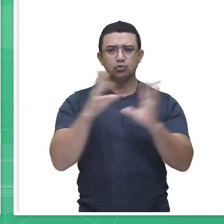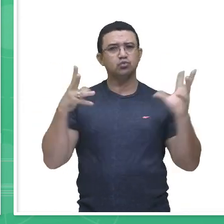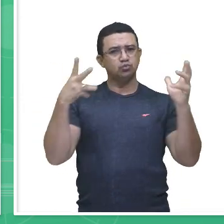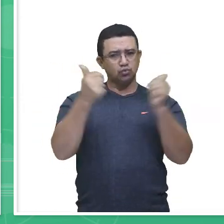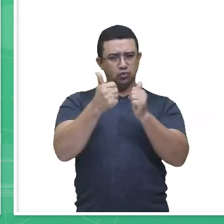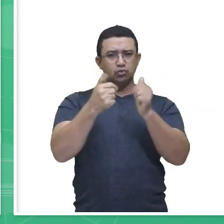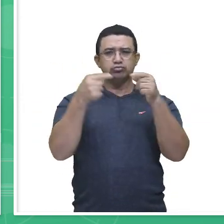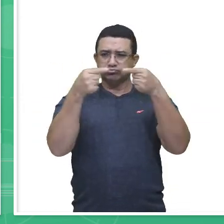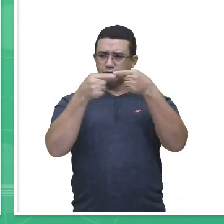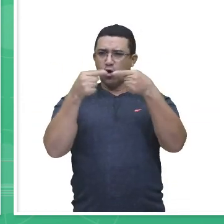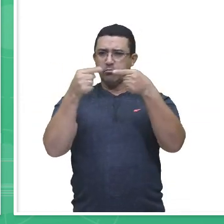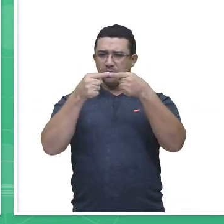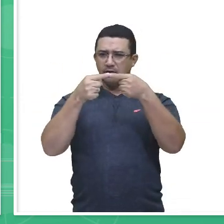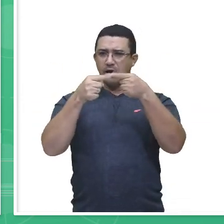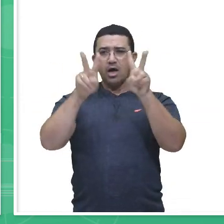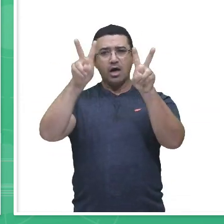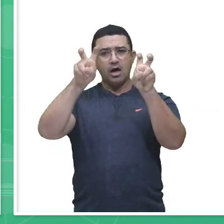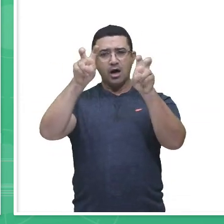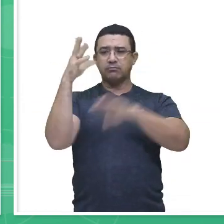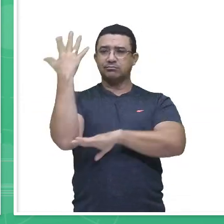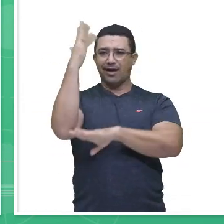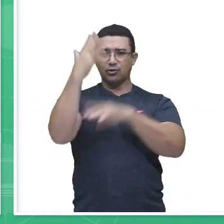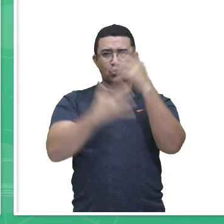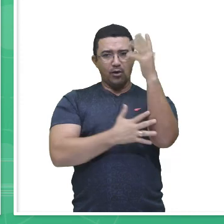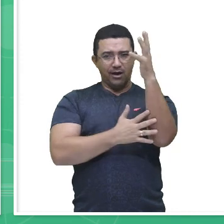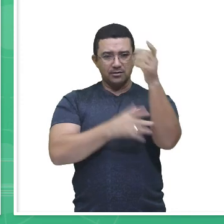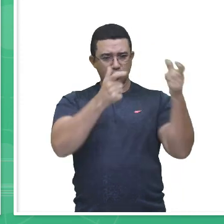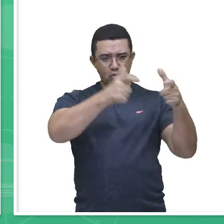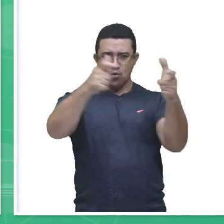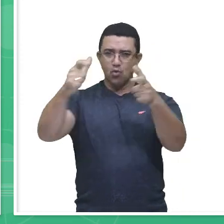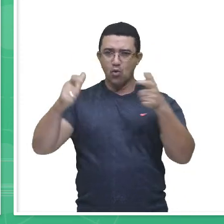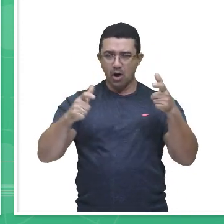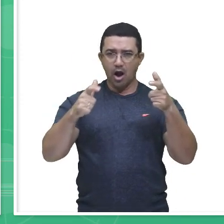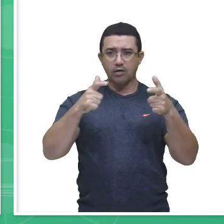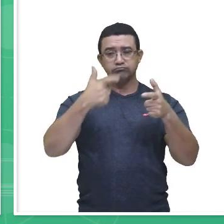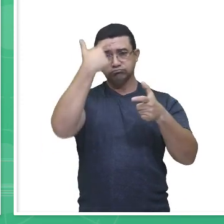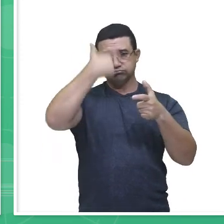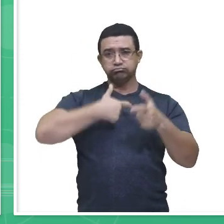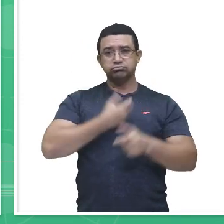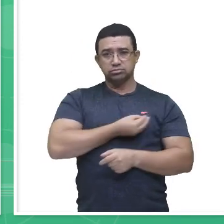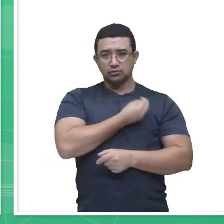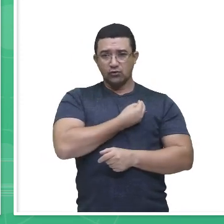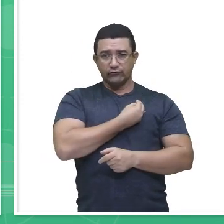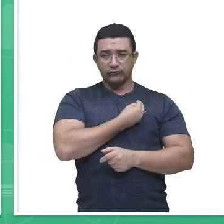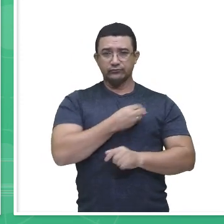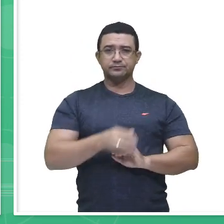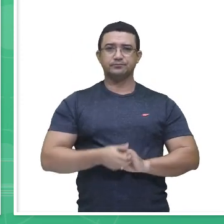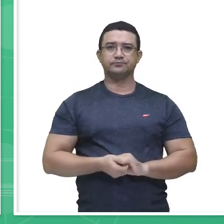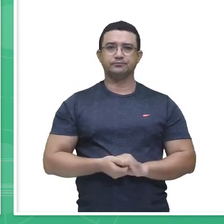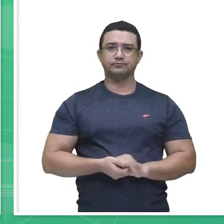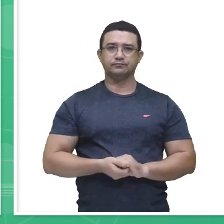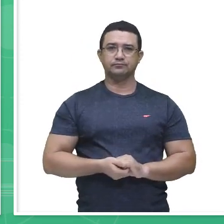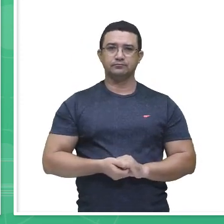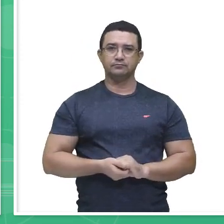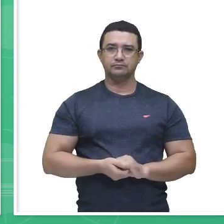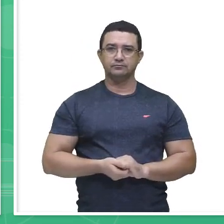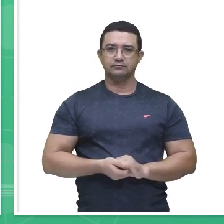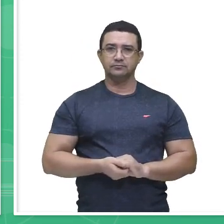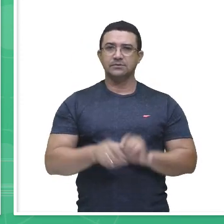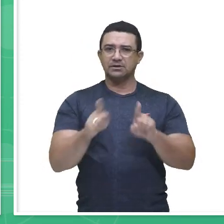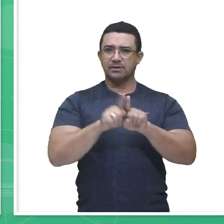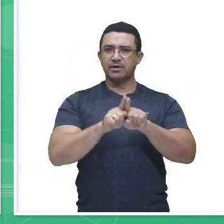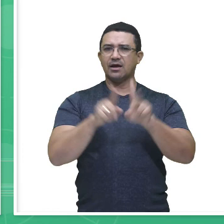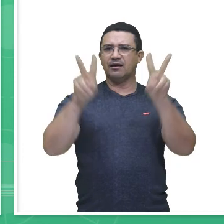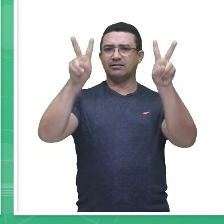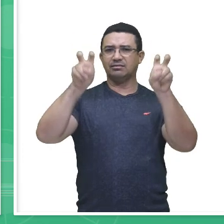vai estar relacionado à natureza, ao lugar que eu vivo. E também, olha só, pela temática indianista, então